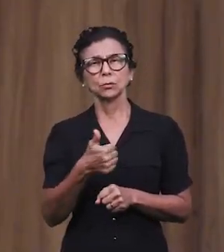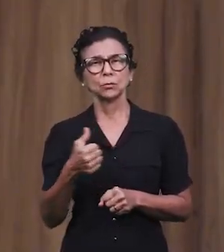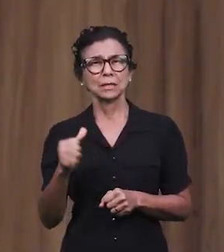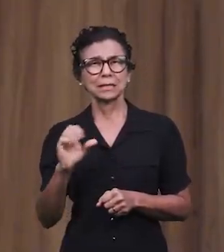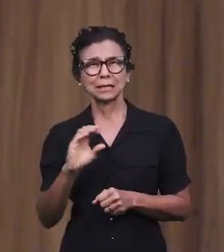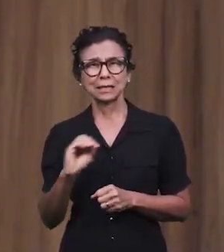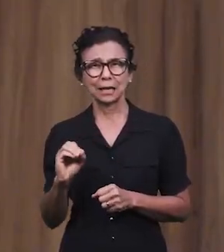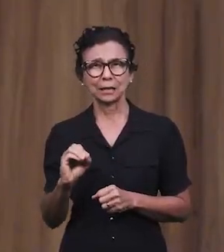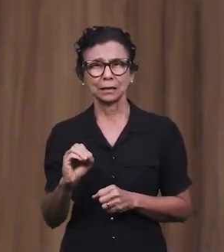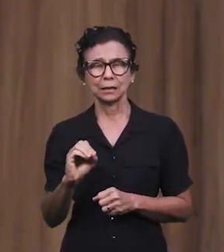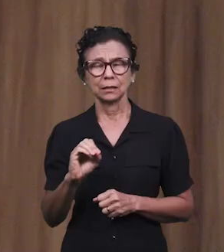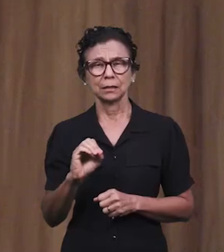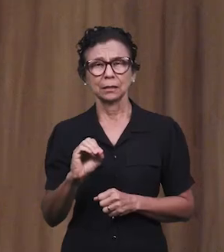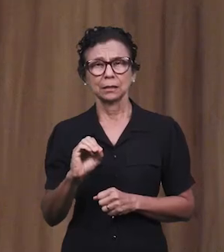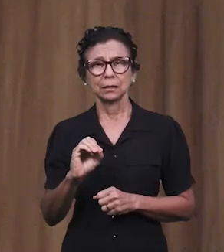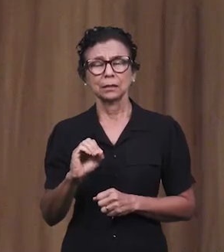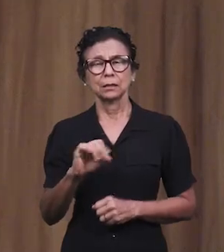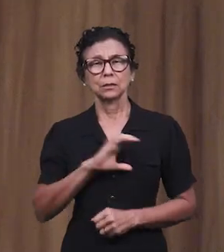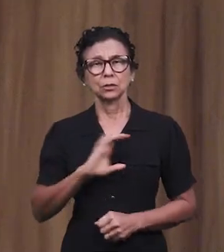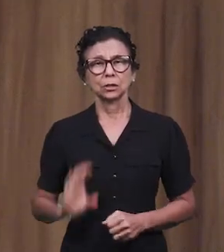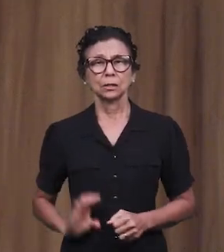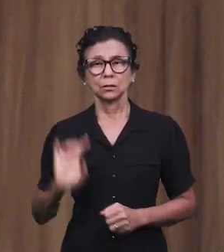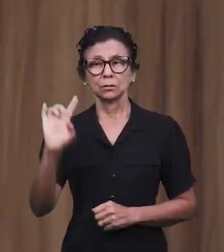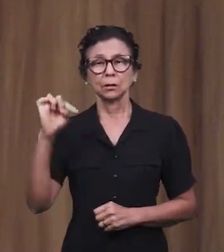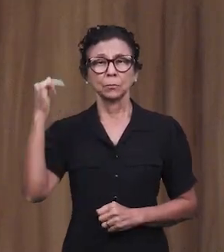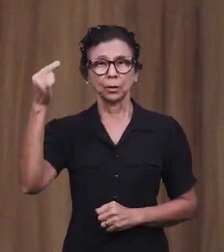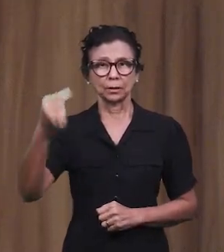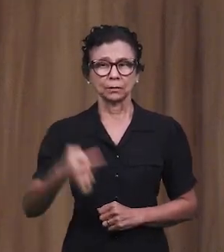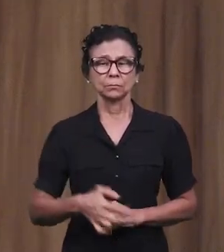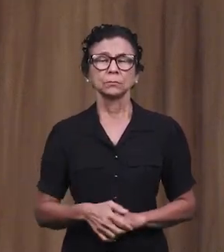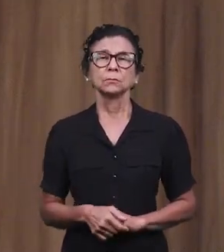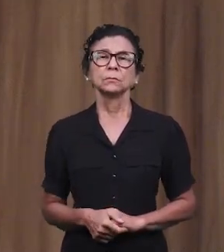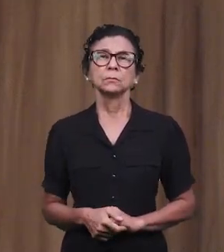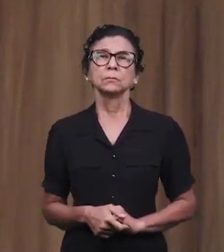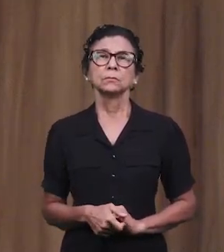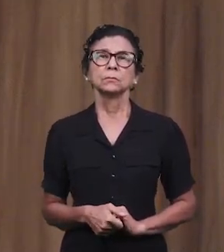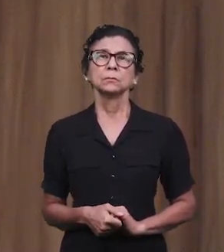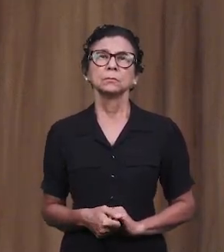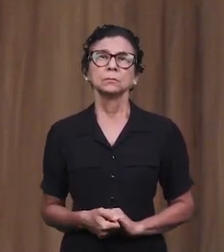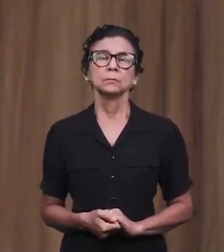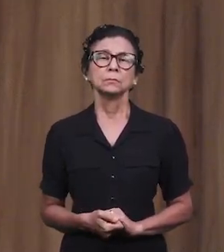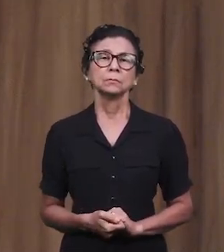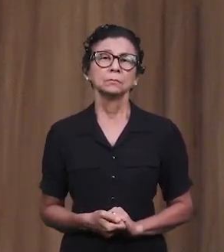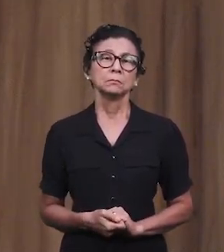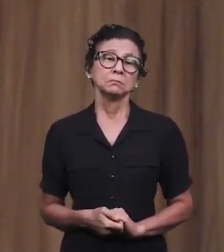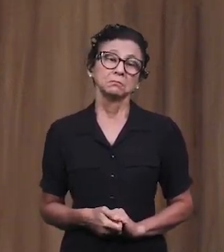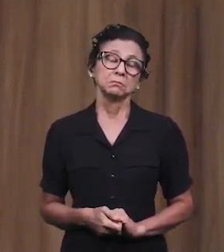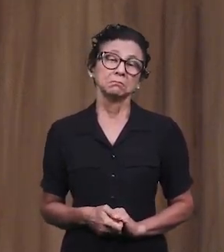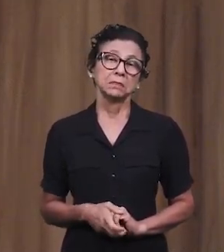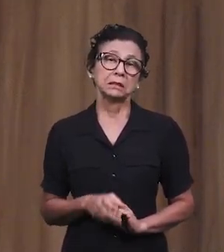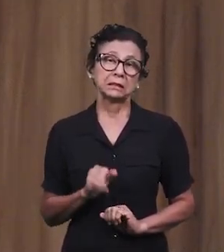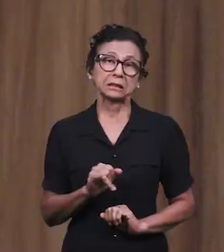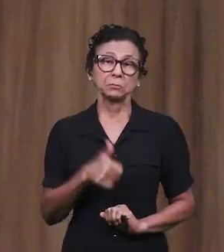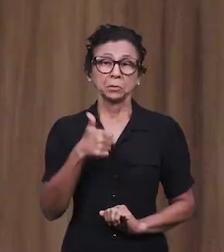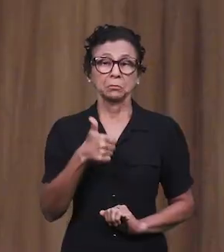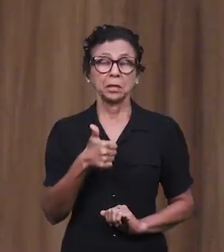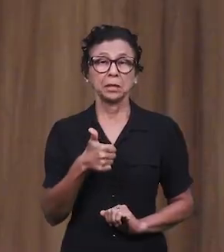do Evangelho é Mateus, mas não se sabe o certo se foi o primeiro evangelho a ser